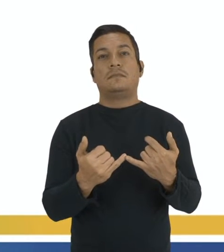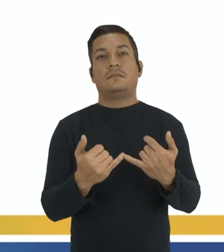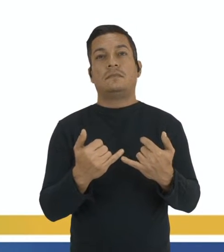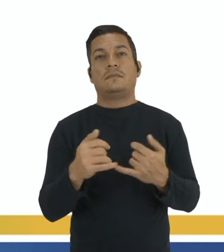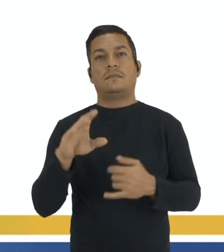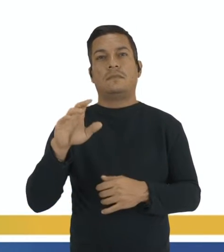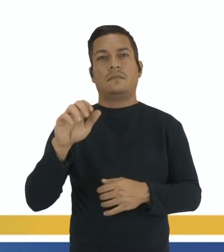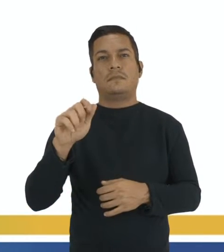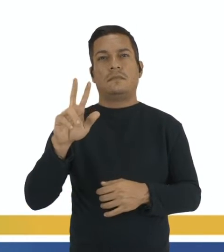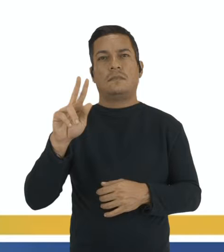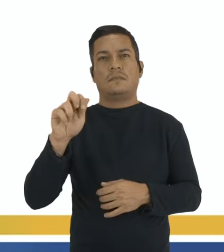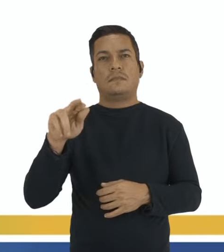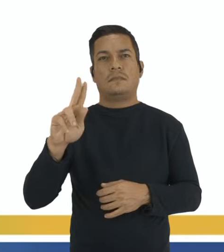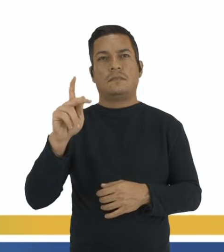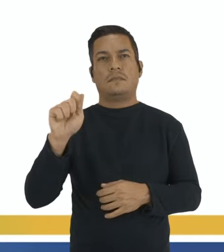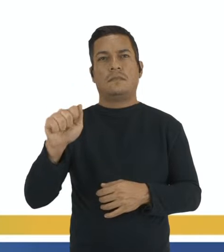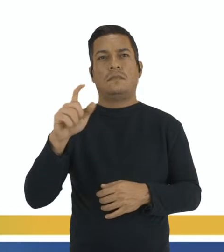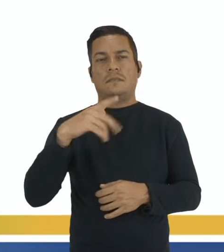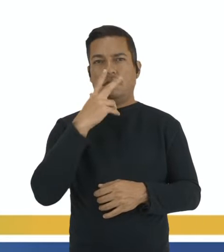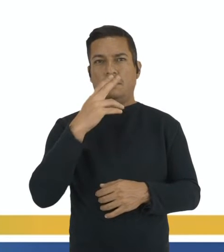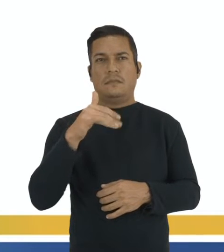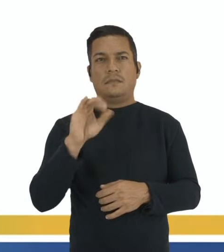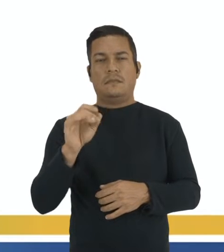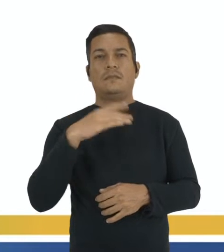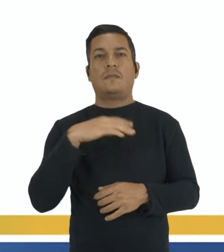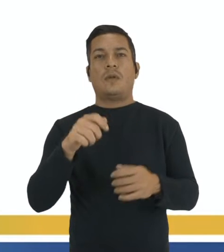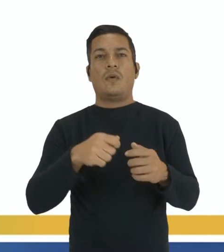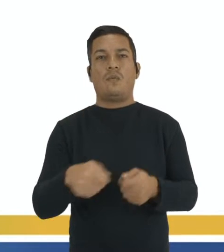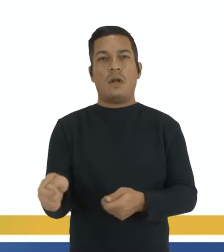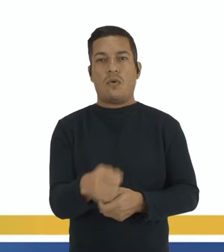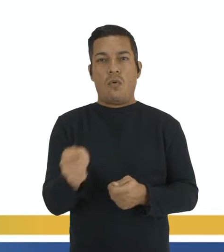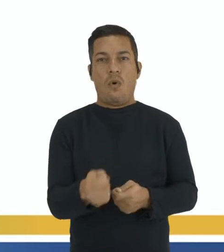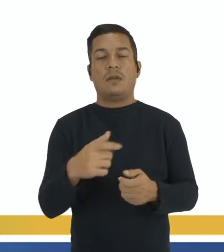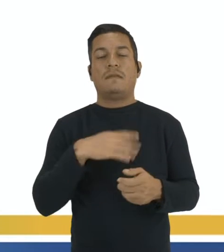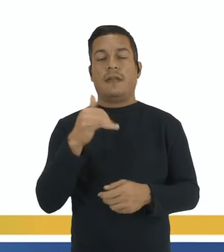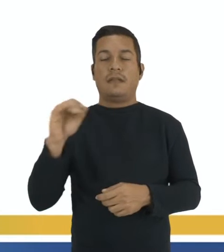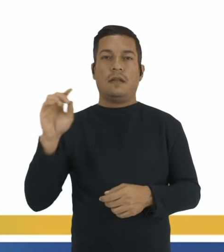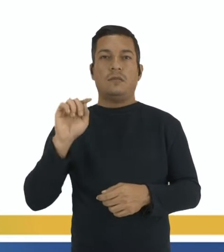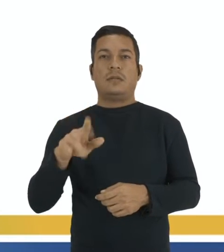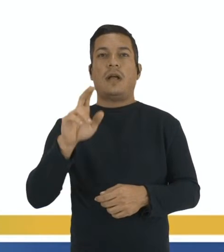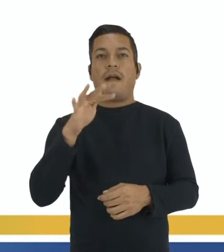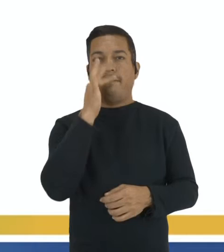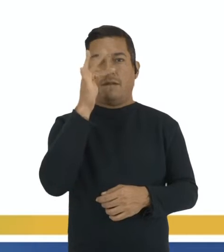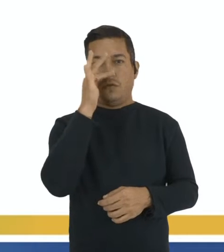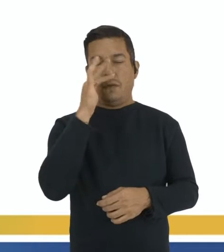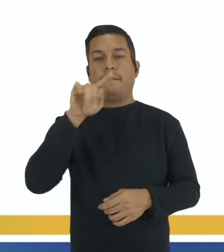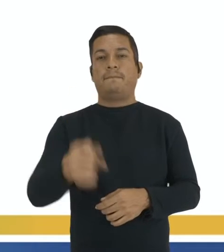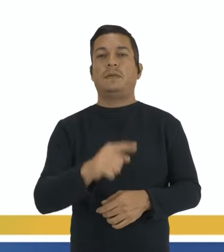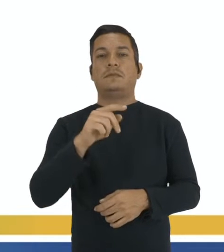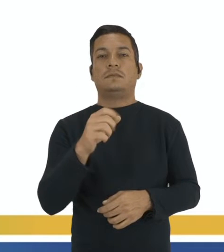era 10, uma corda equivalia a 100 unidades, a flor de lótus, 1.000 unidades, o dedo